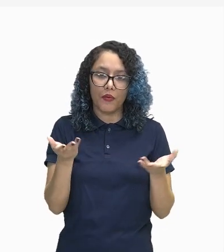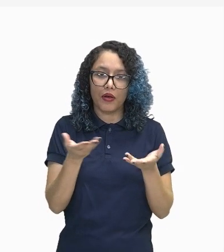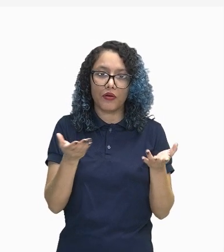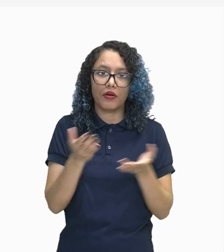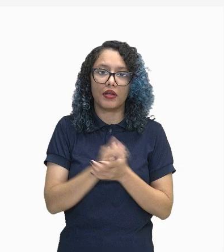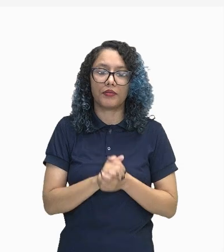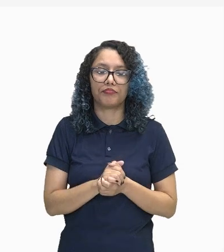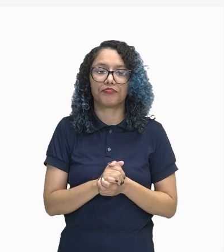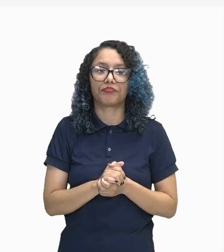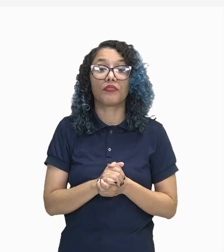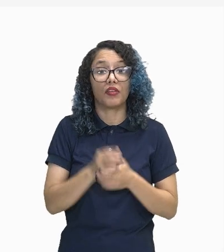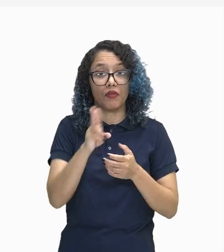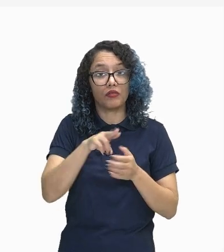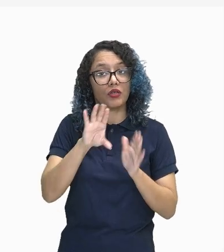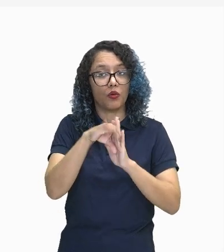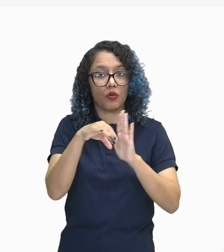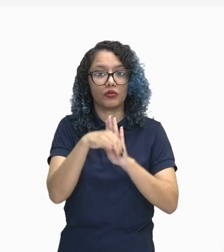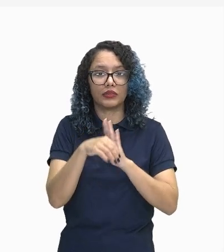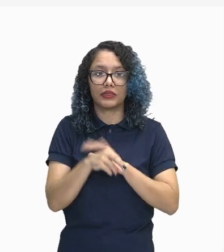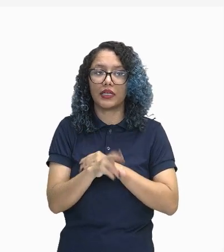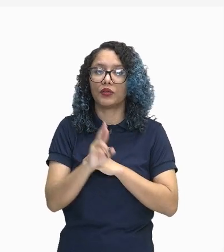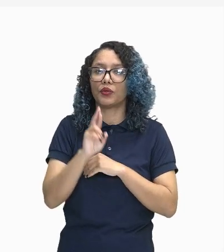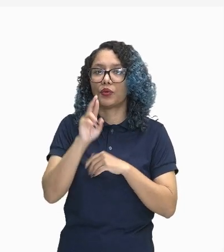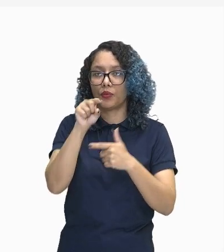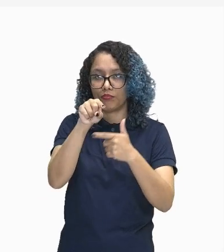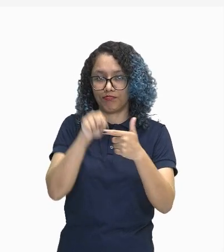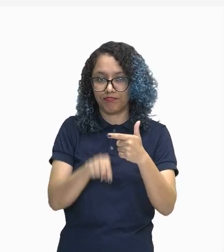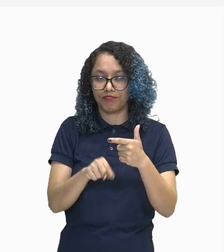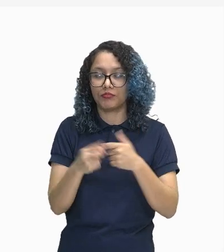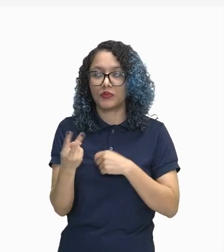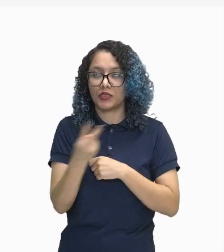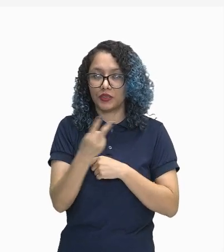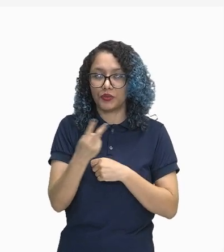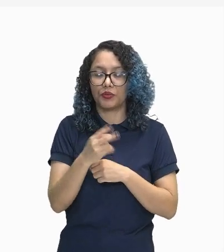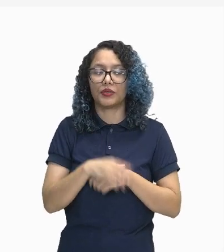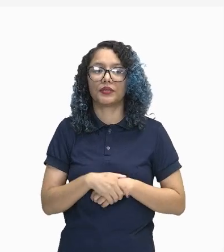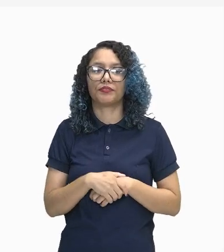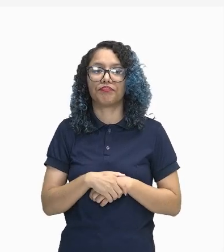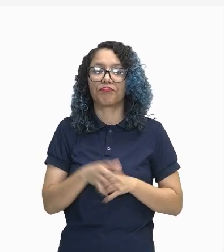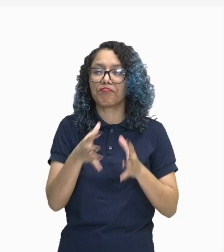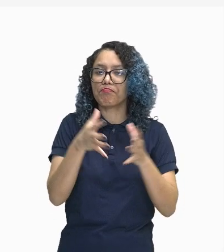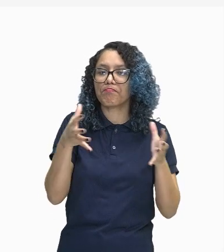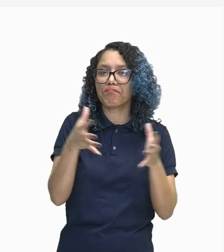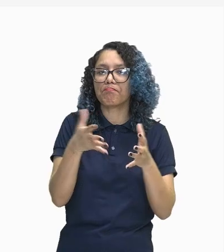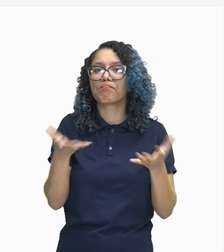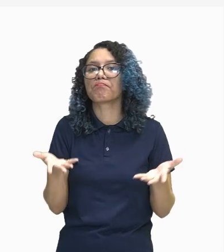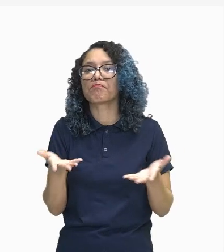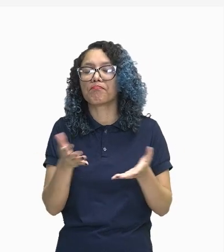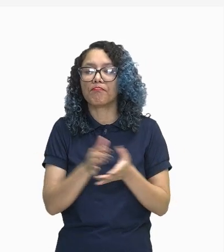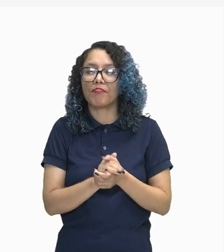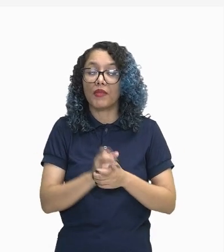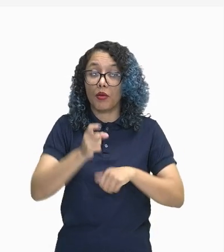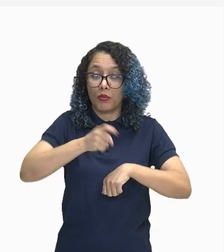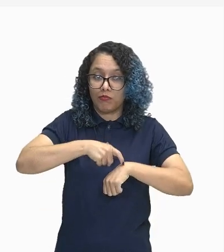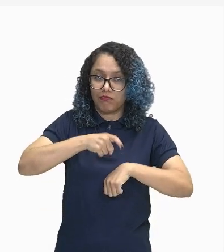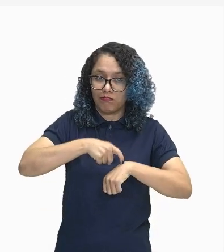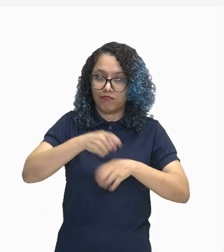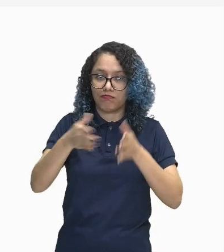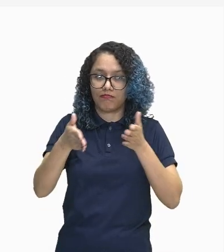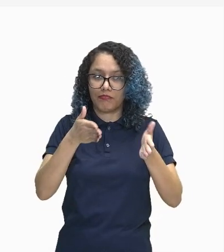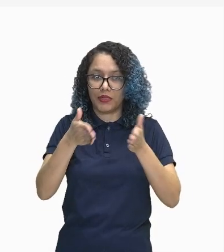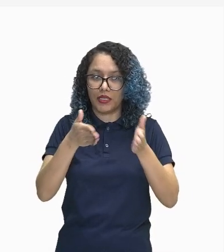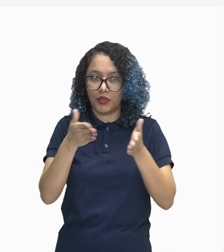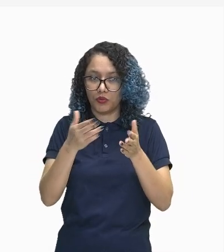de razão entre as duas grandezas, tá bom? Quais são as grandezas envolvidas aí, ó? O tempo, né, que está aí